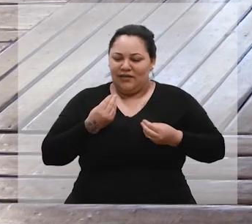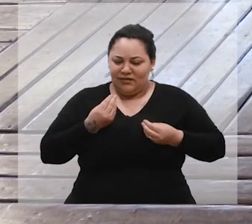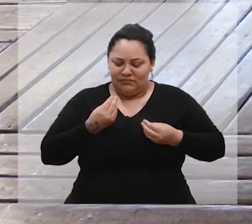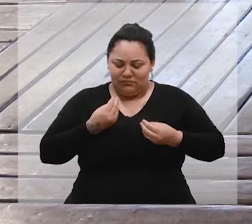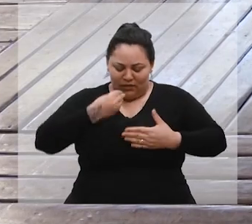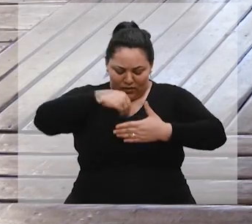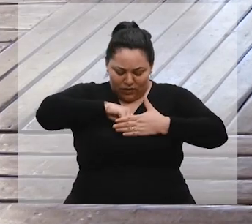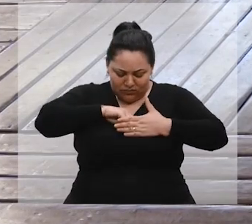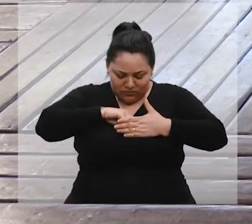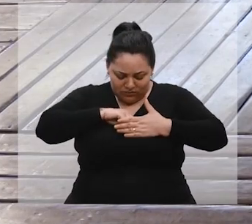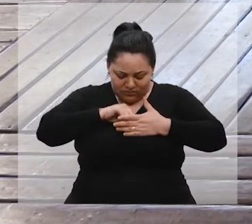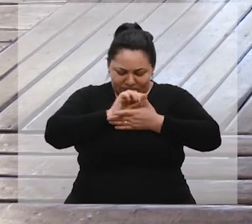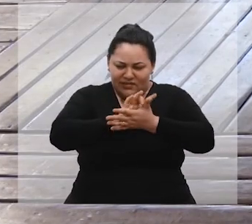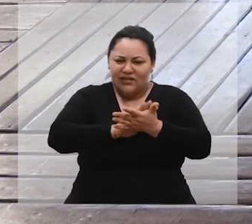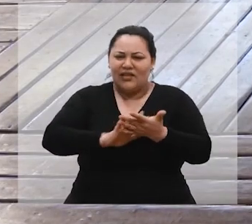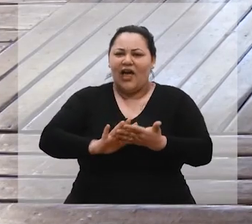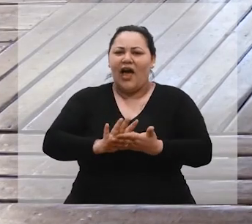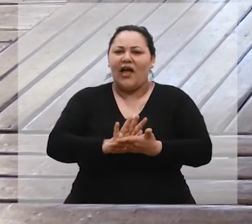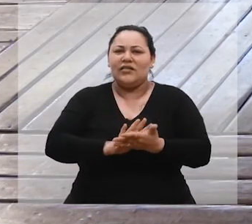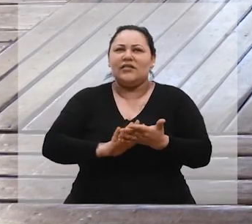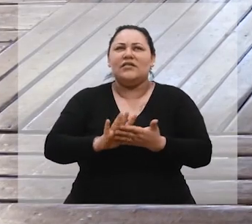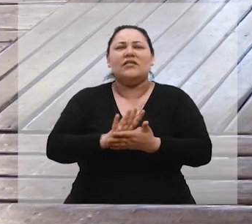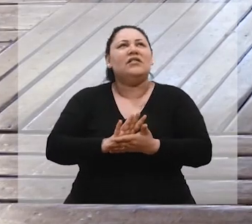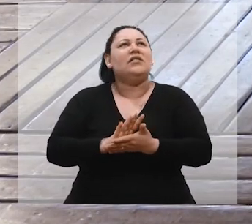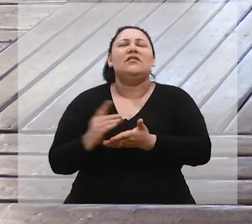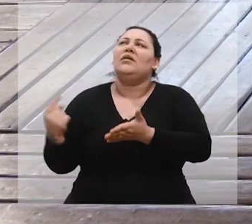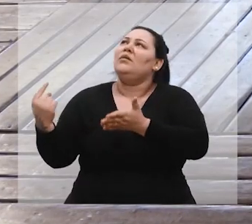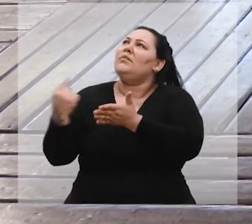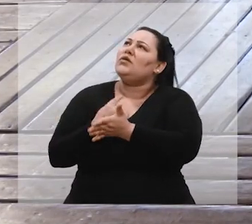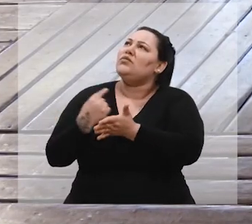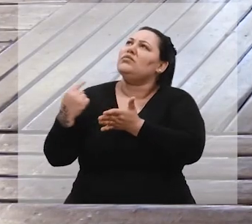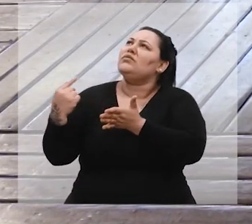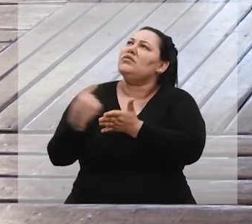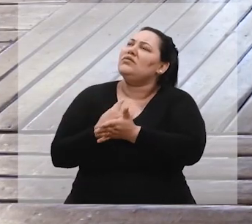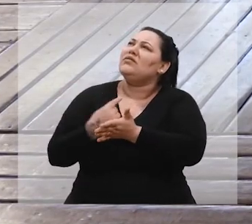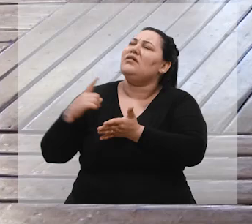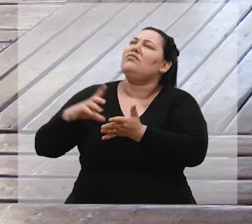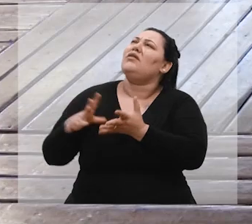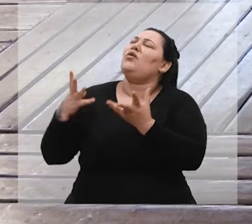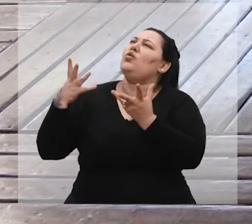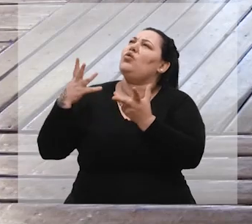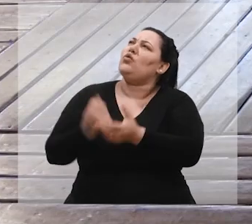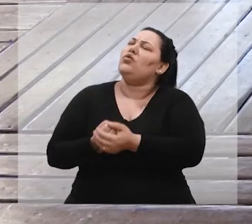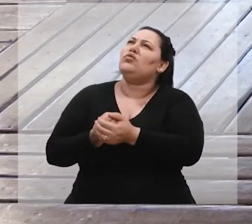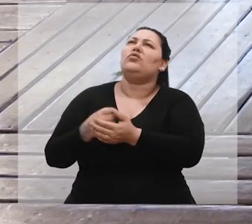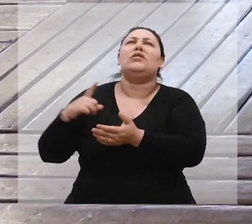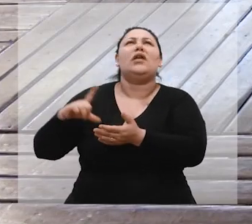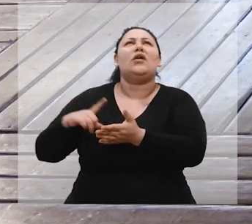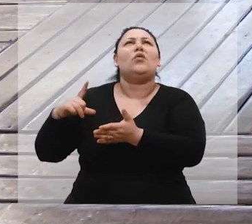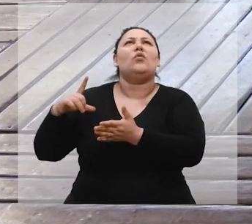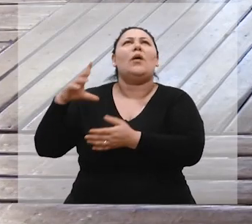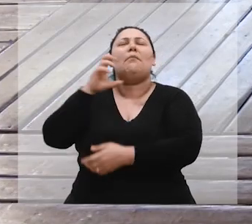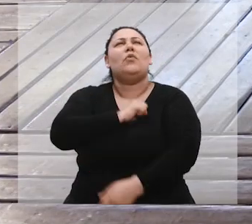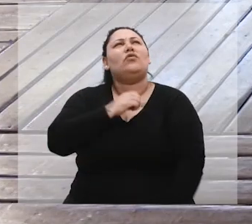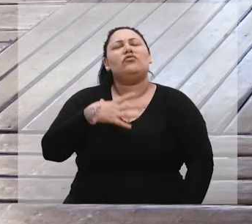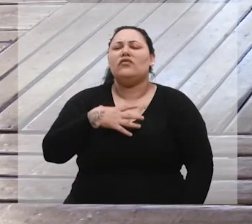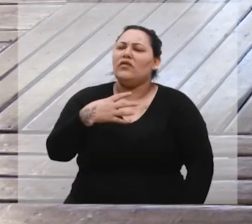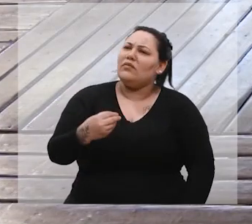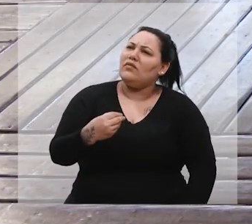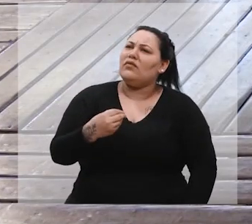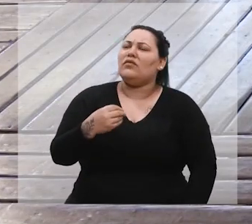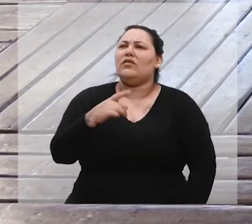que se eu tenho tudo? Né? Se eu tenho tudo, e se eu tenho o amor, se eu tenho o amor de um marido, um amor de uma filha, um amor de